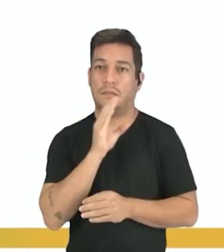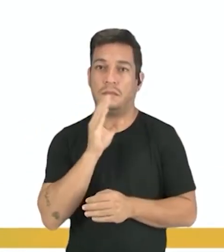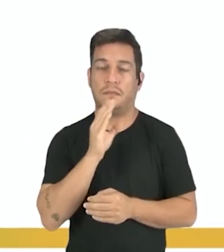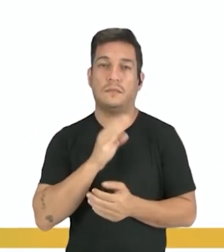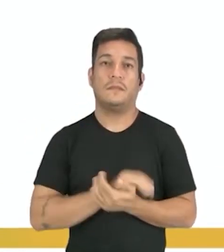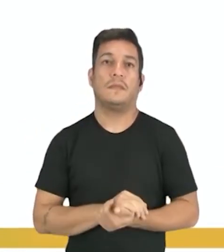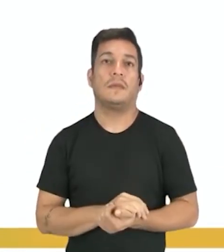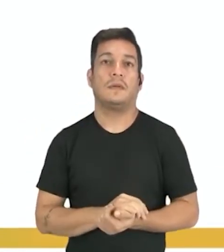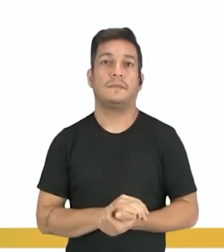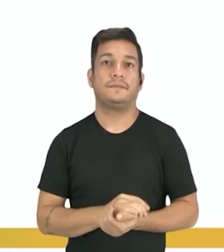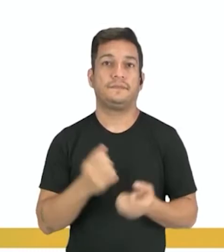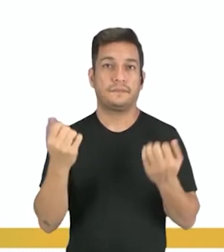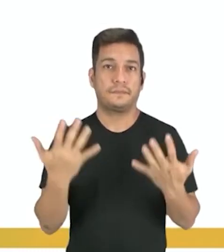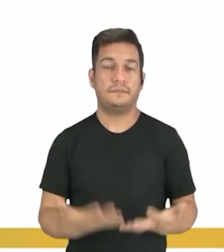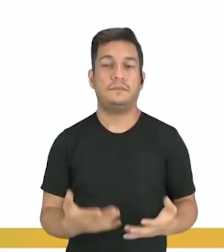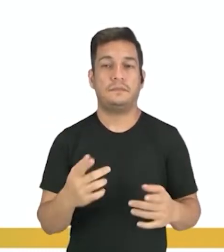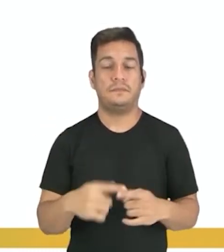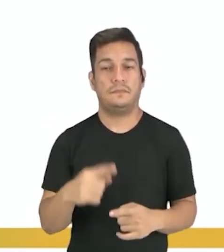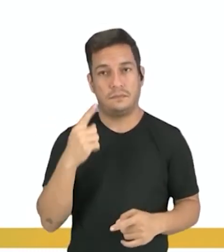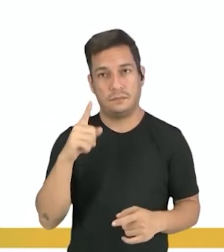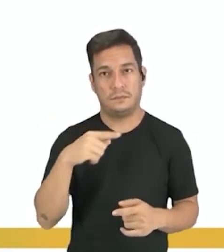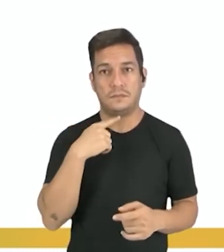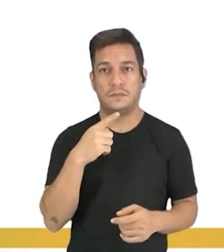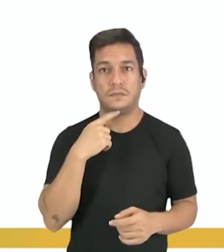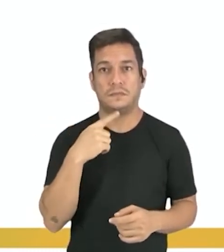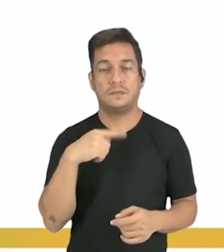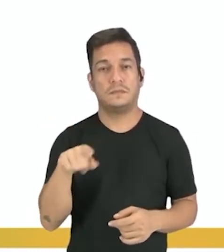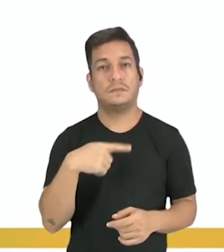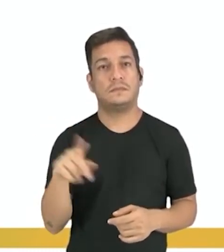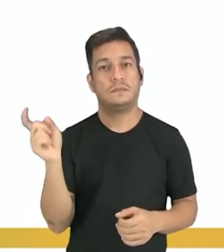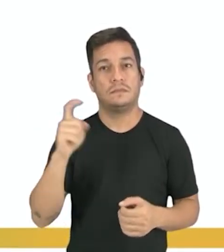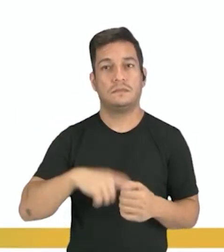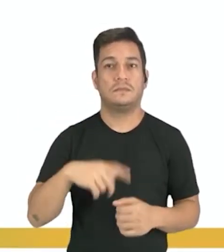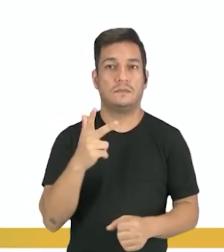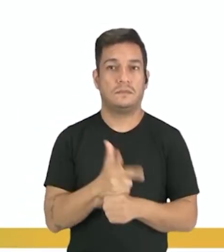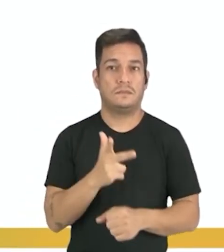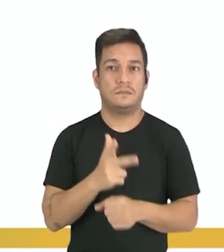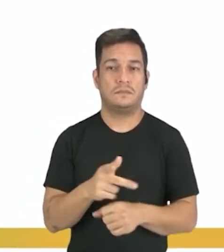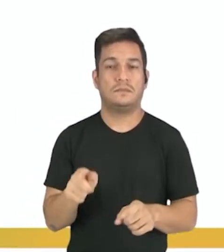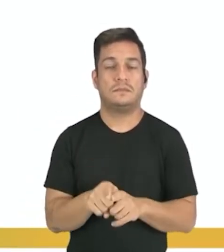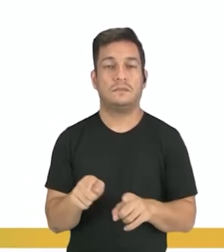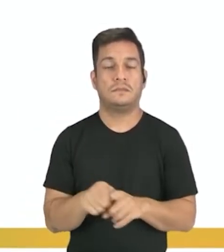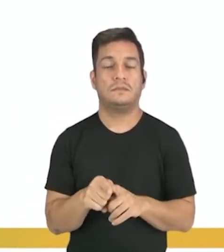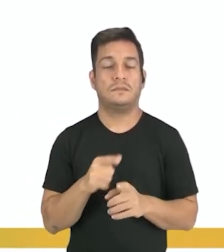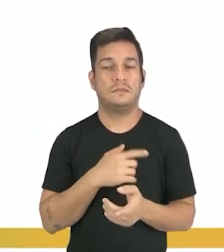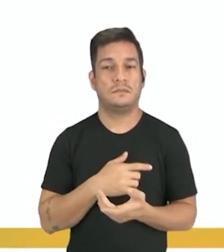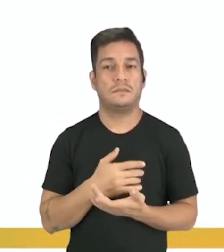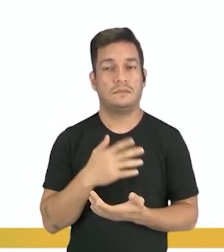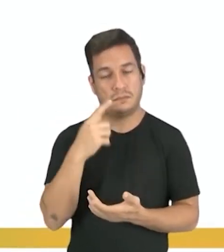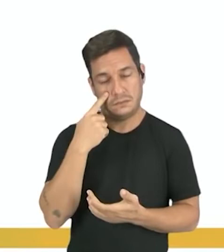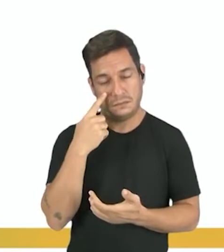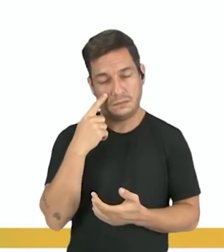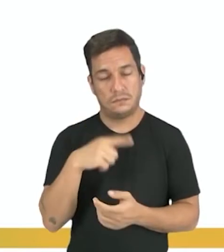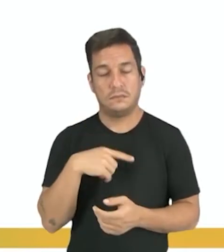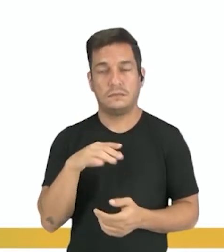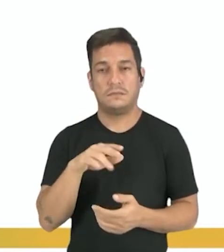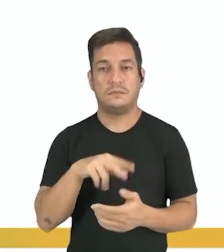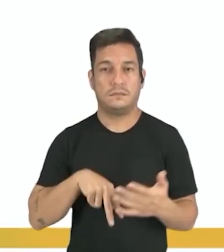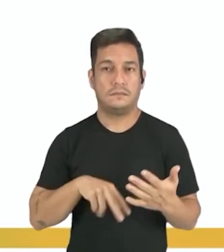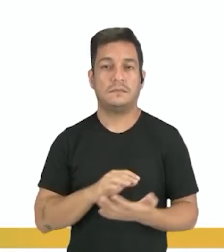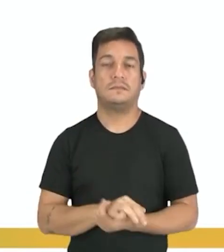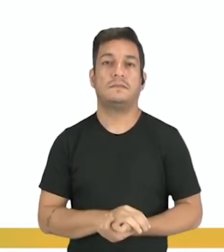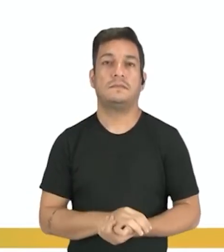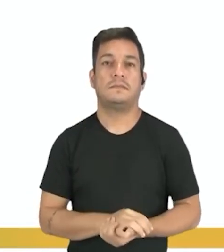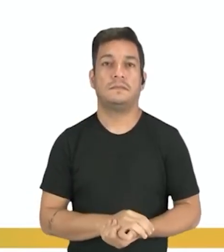muito rápida é explicativa qualquer coisa qualquer dúvida vocês voltam né como eu falei no início e dão mais uma